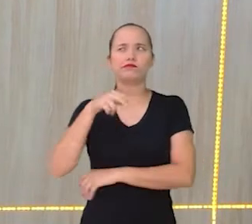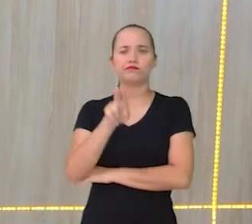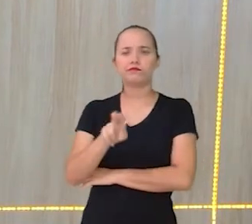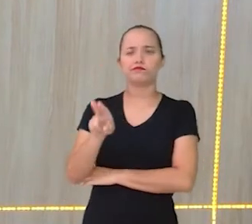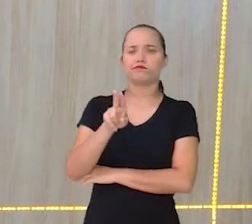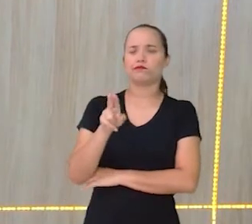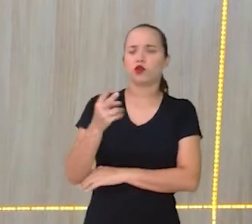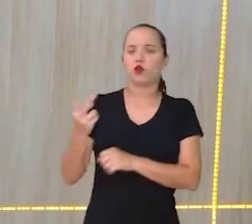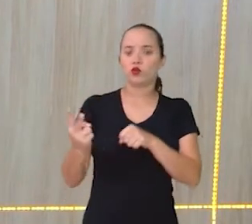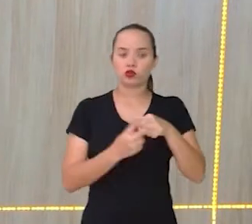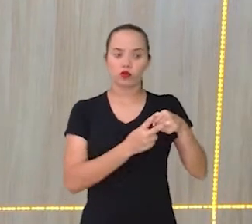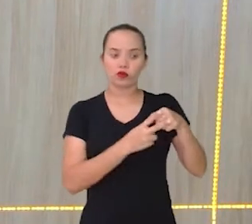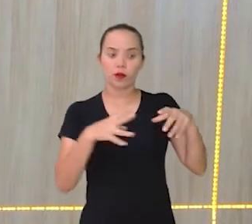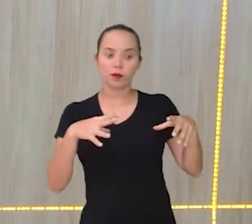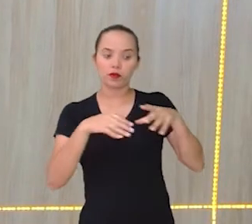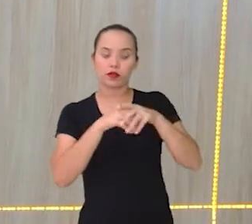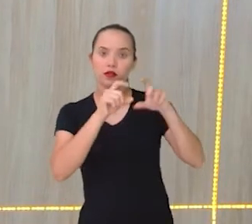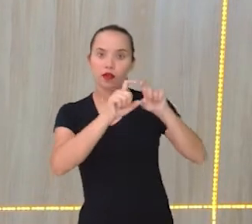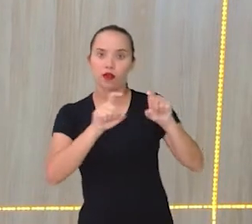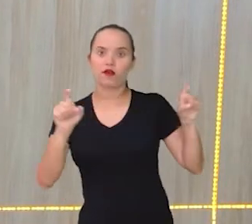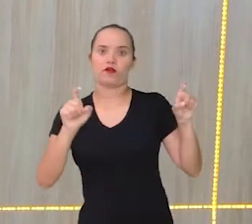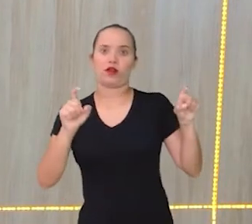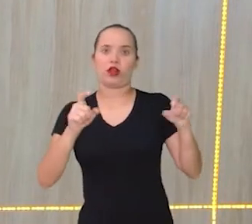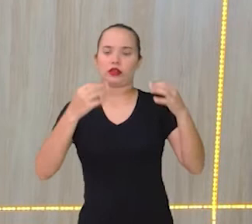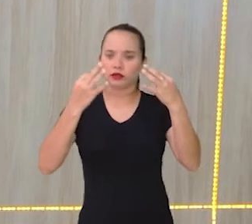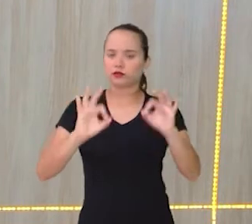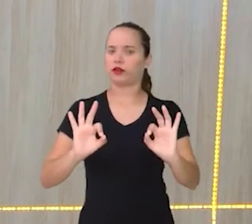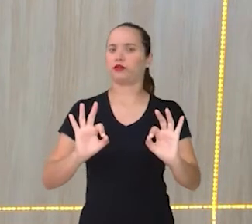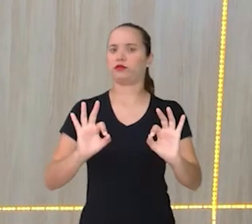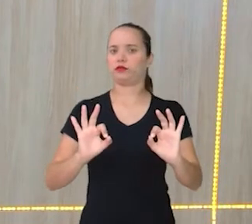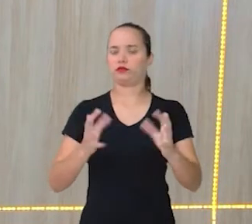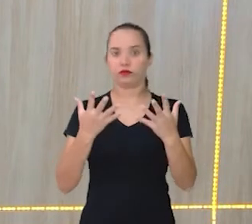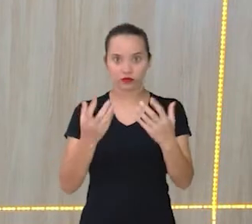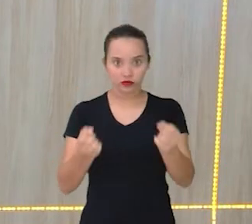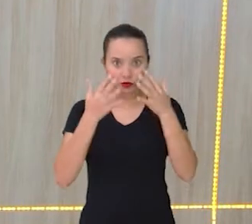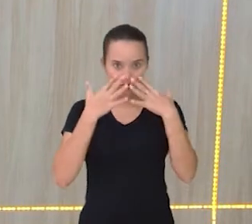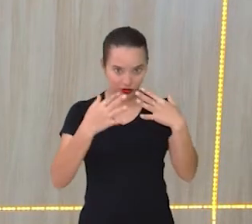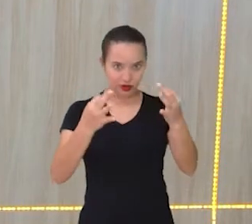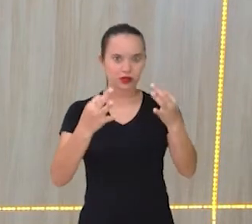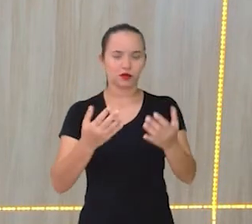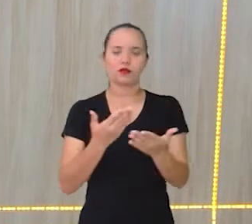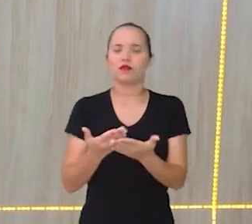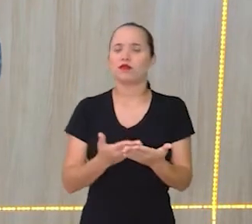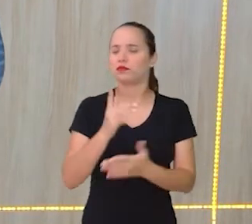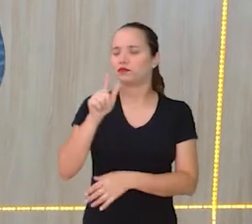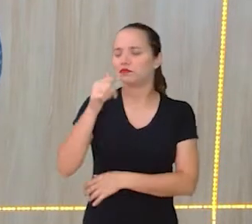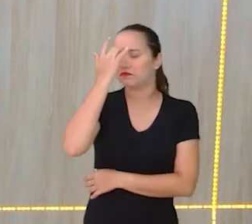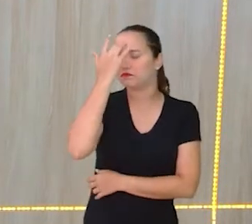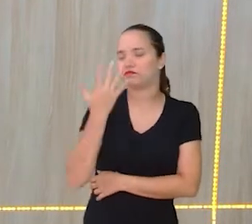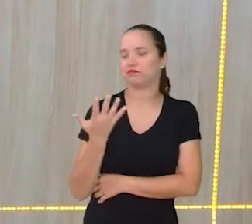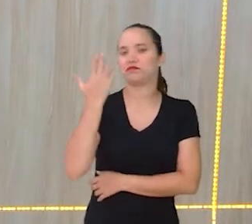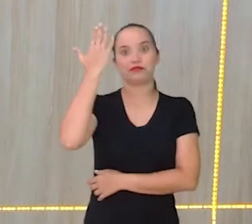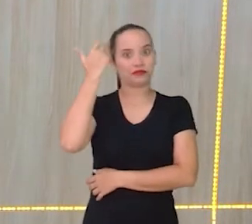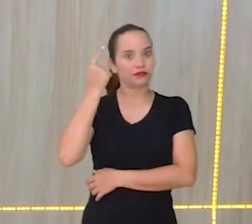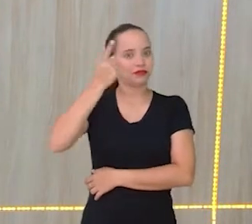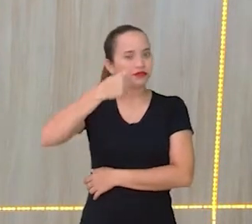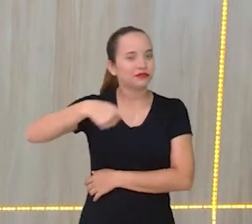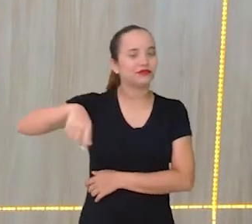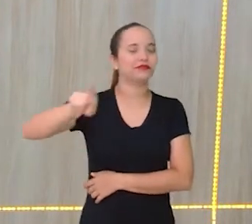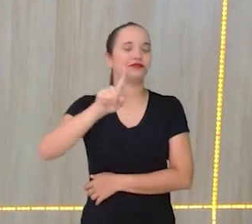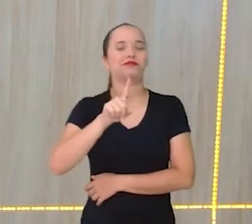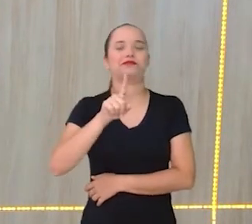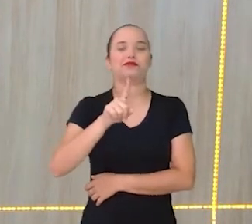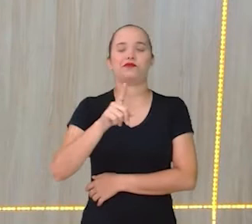nas frases de forma correta? Vamos lá, vamos prestar atenção à aula. Essa aula é muito fácil, tá? Tenho certeza, olha, que você